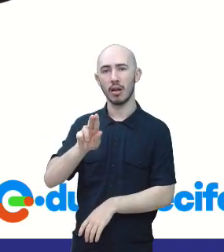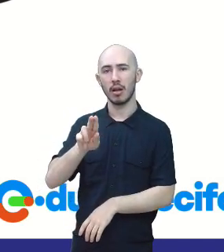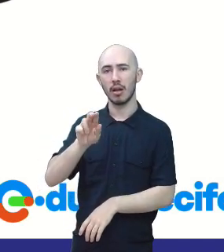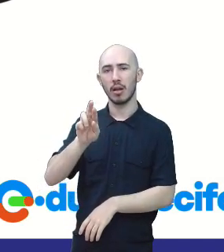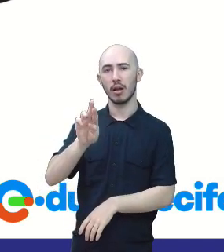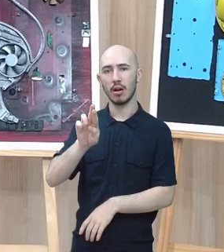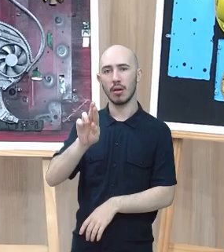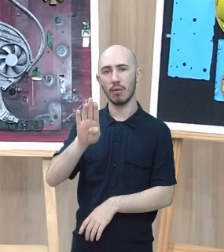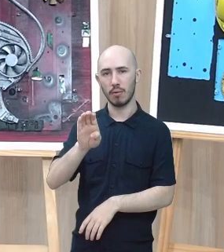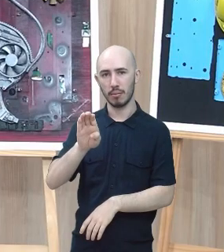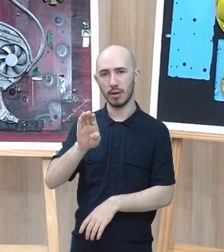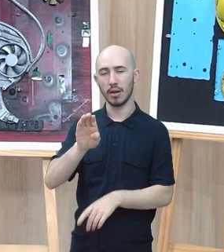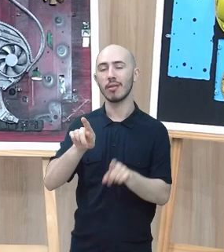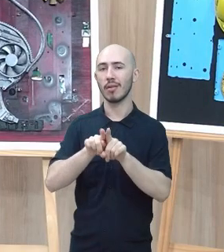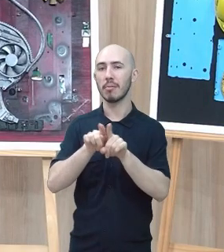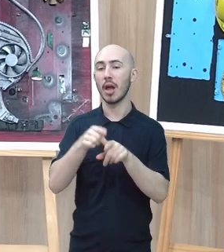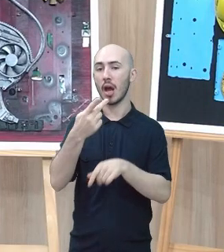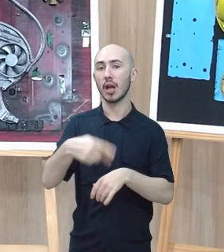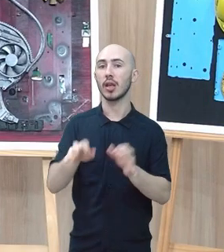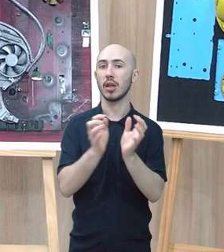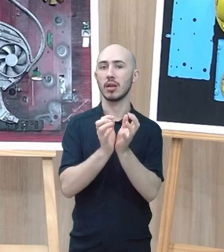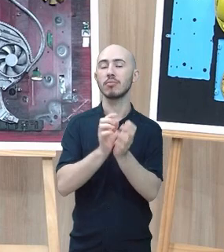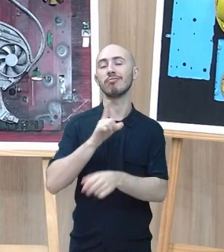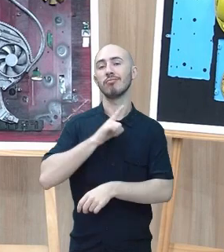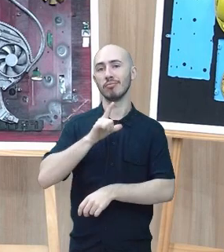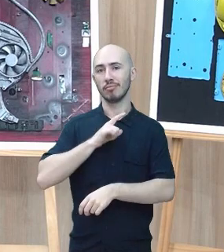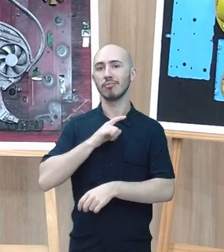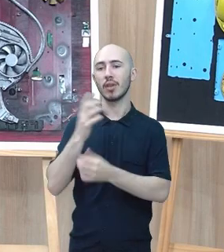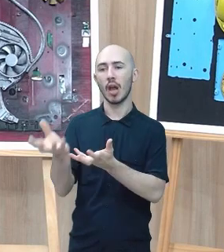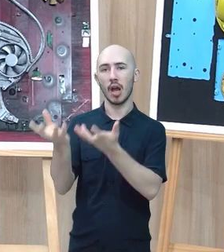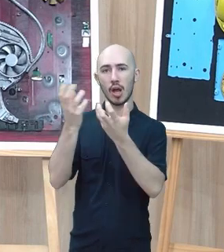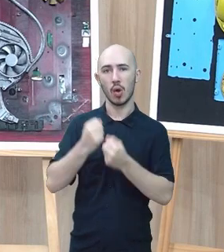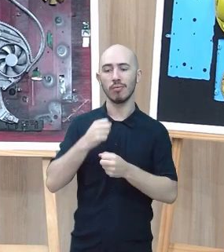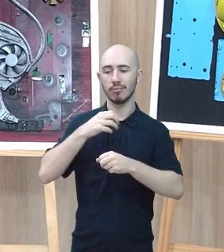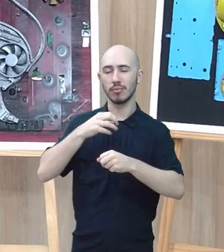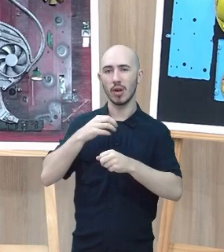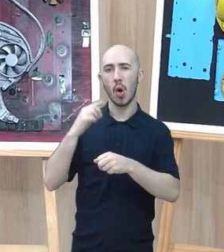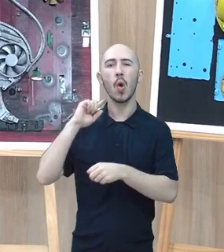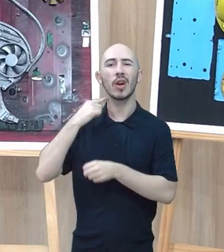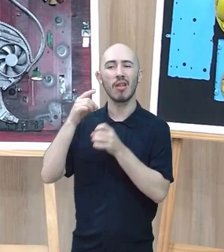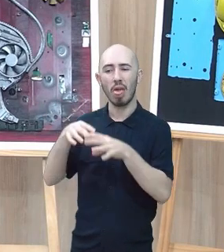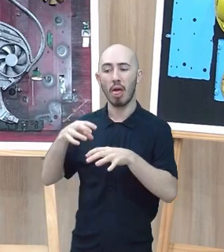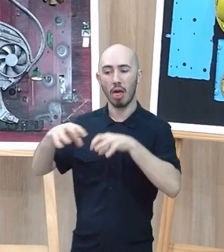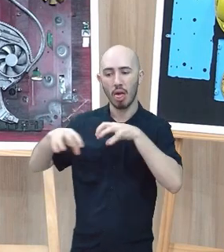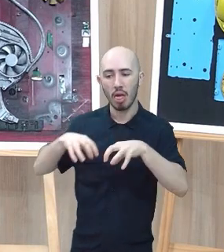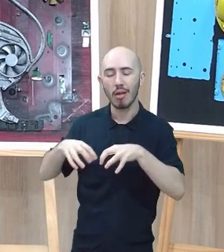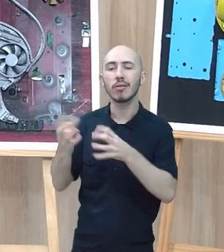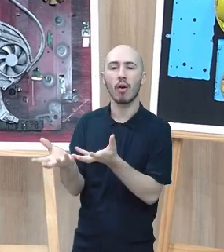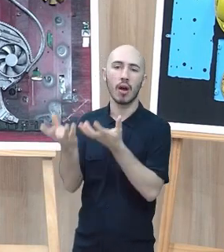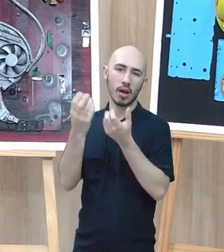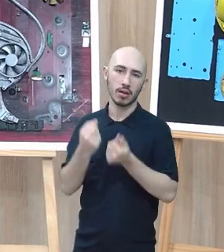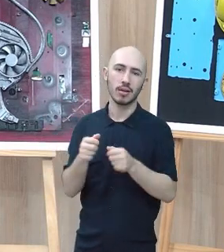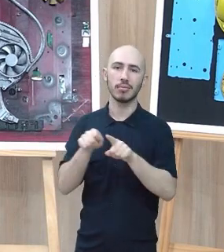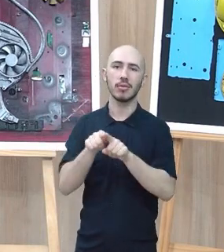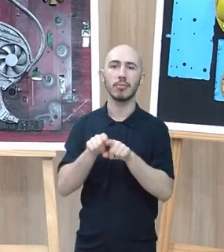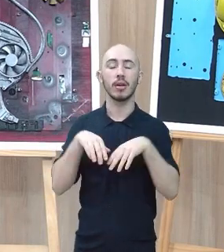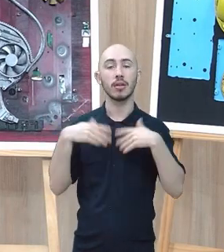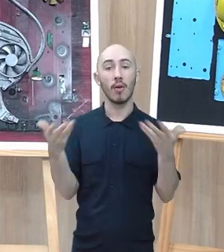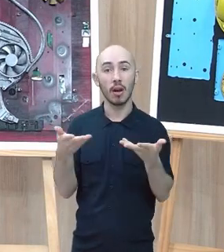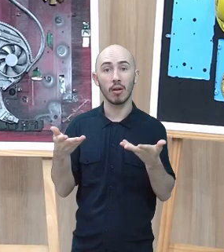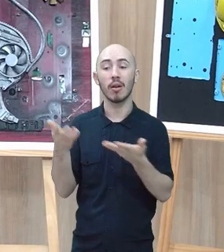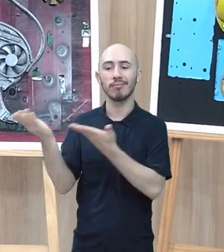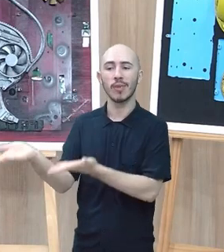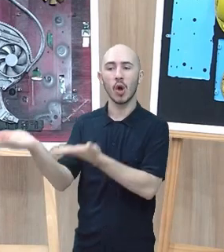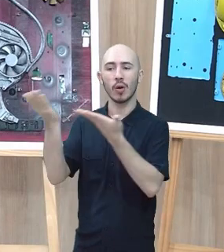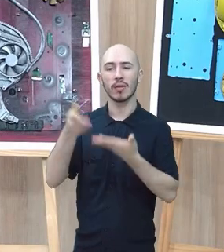da cidade e que também recolhe e faz a coleta seletiva desses resíduos. Agora eu gostaria de convidar